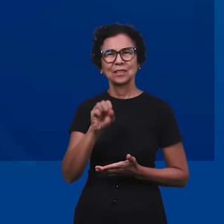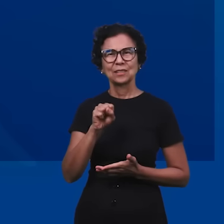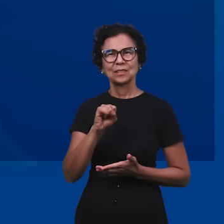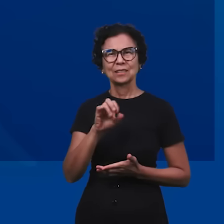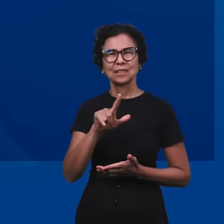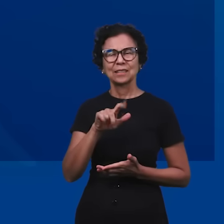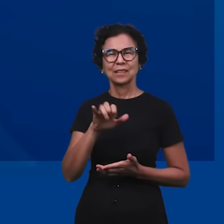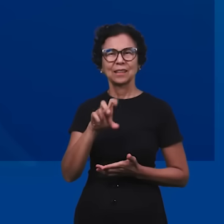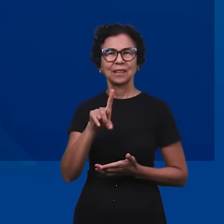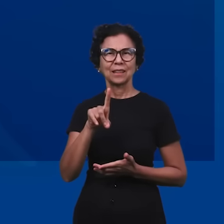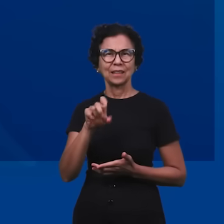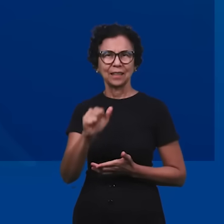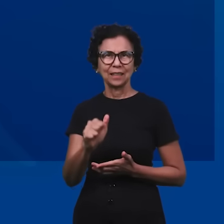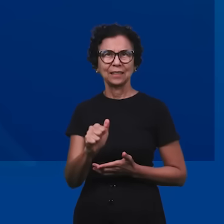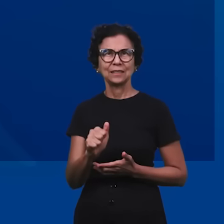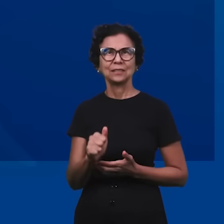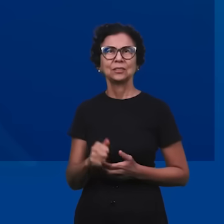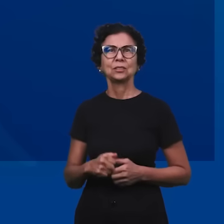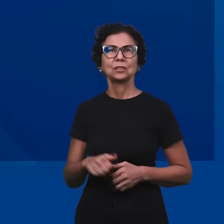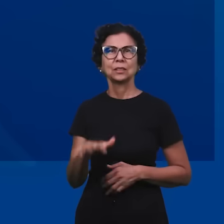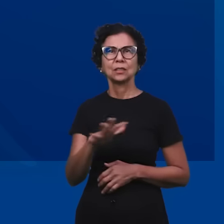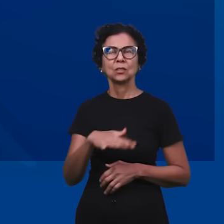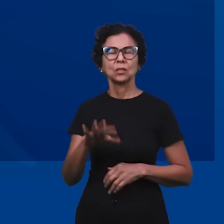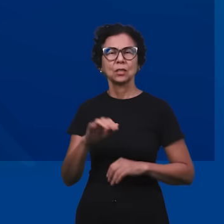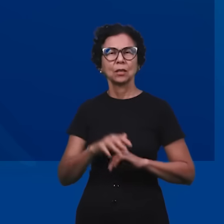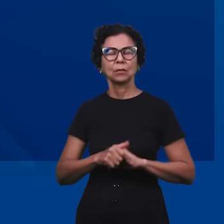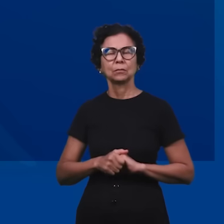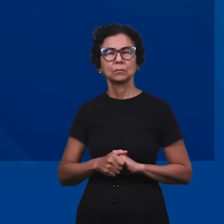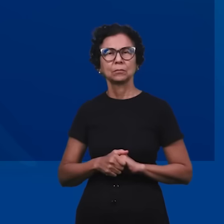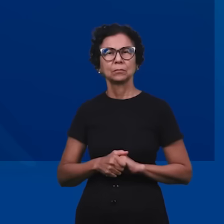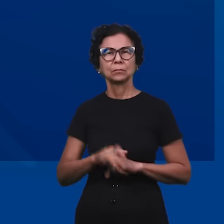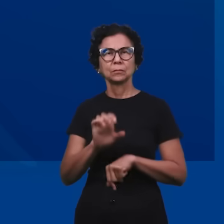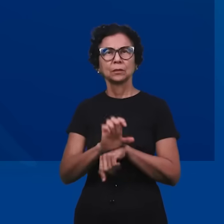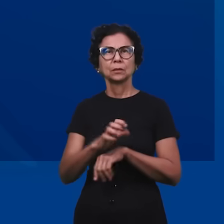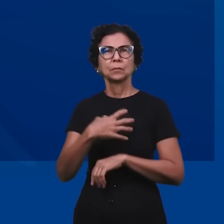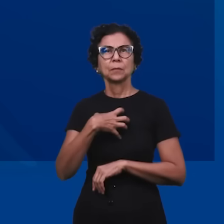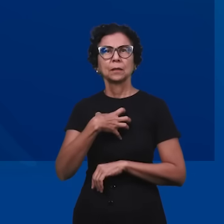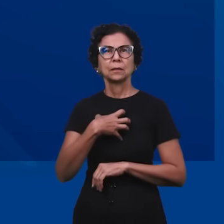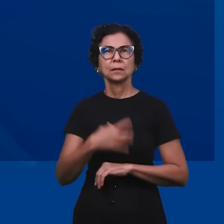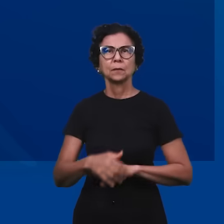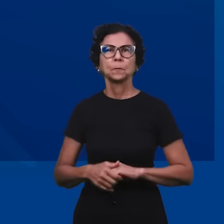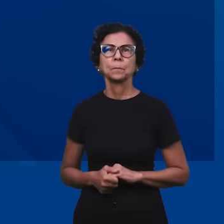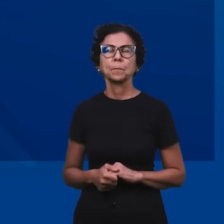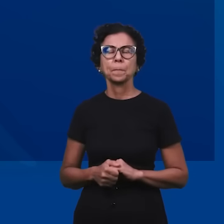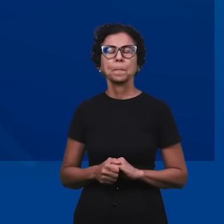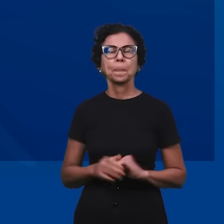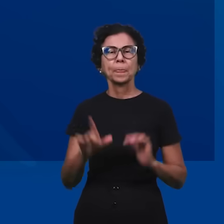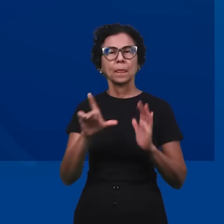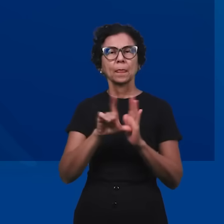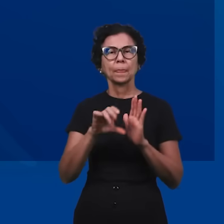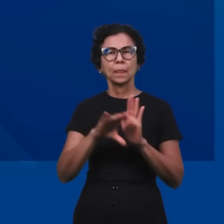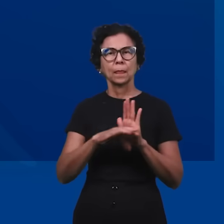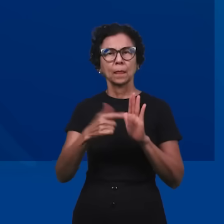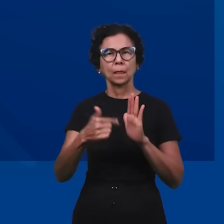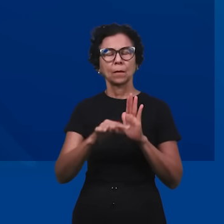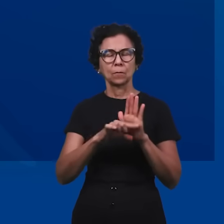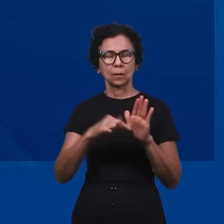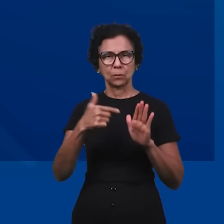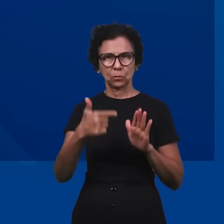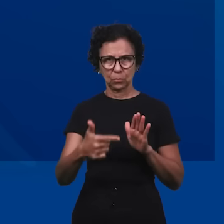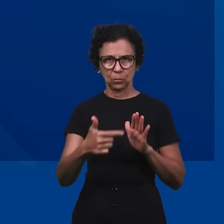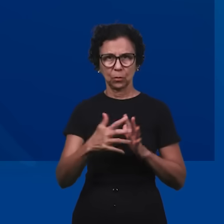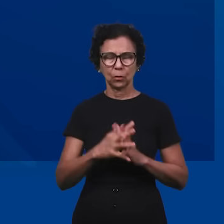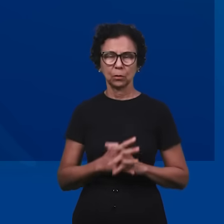da ICM de Trancoso, na Bahia, e vou responder a pergunta de número 2. Quando fala ali em Levítico 2,